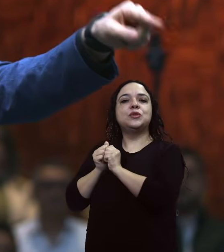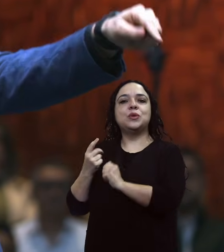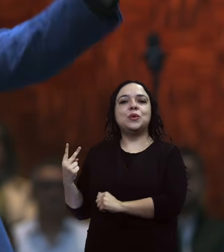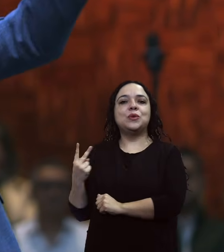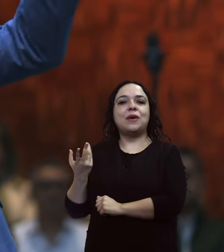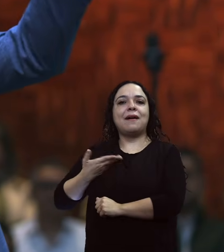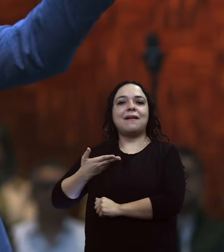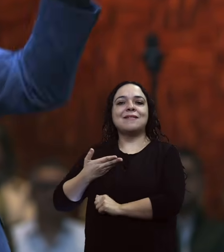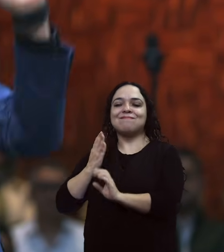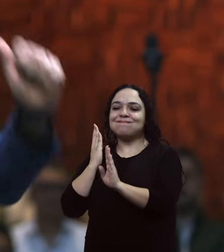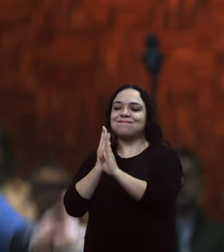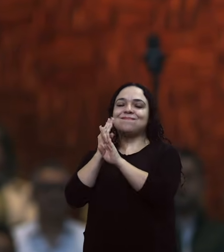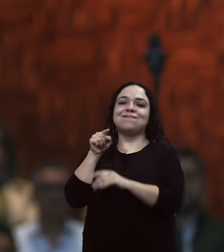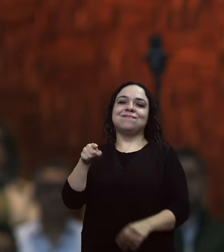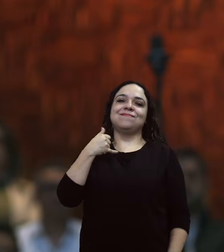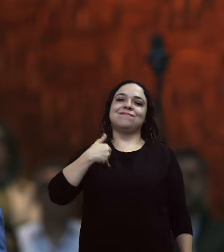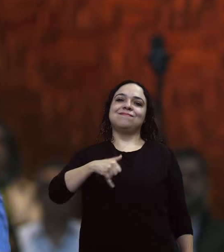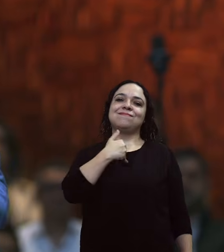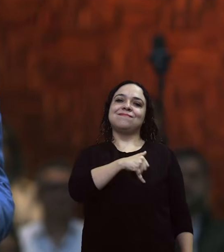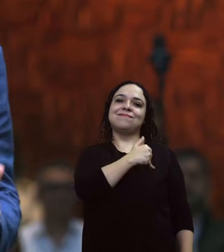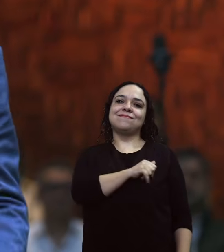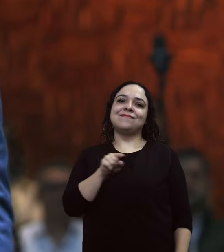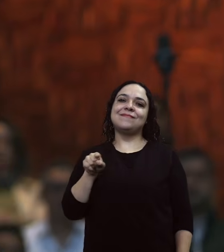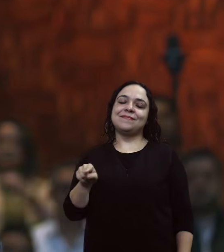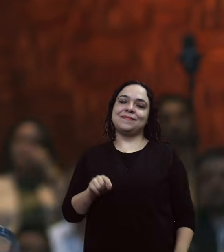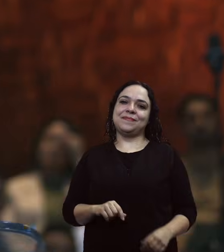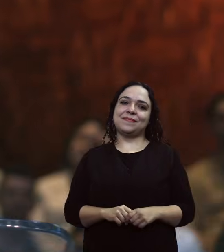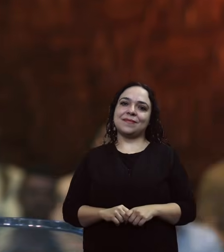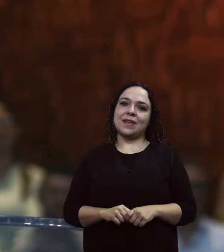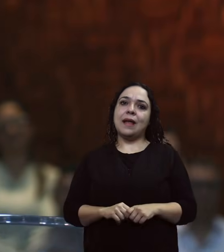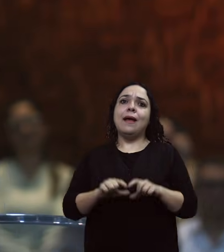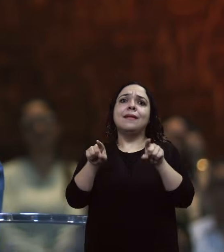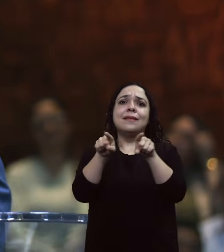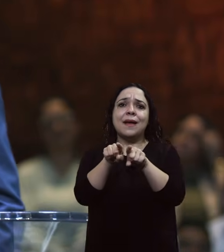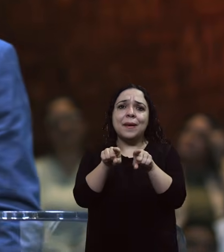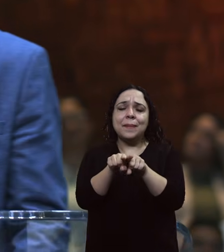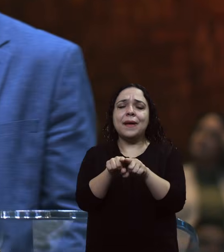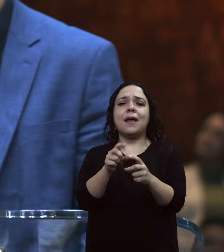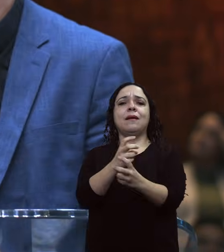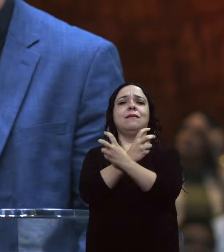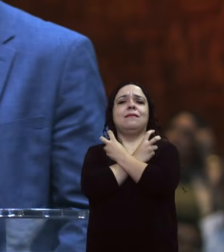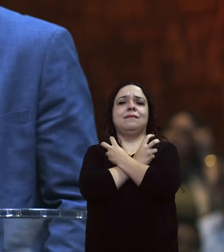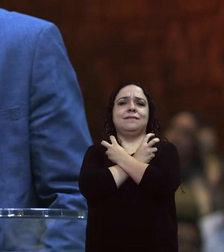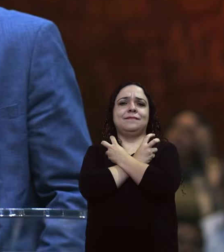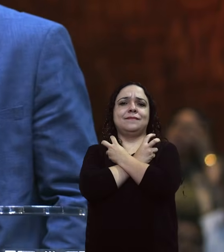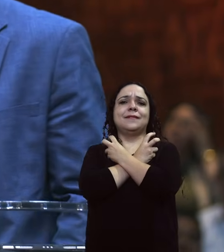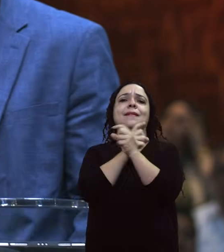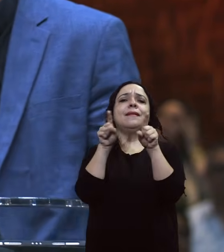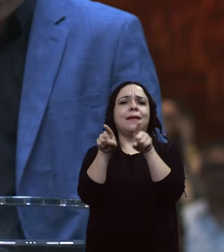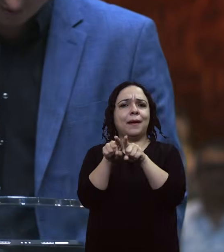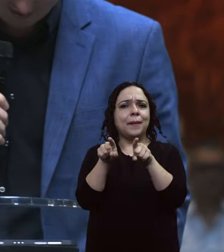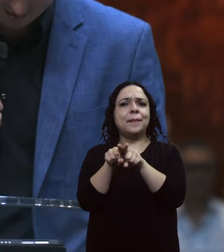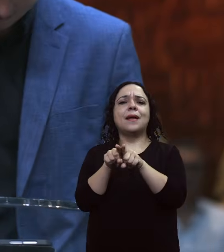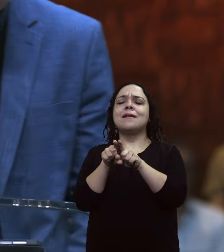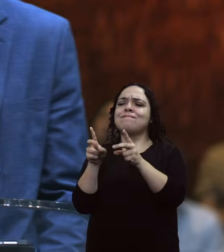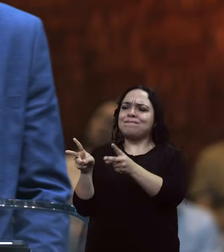de José. A Bíblia vai falar que o faraó dá testemunho de que José era um homem